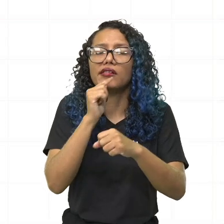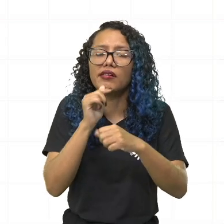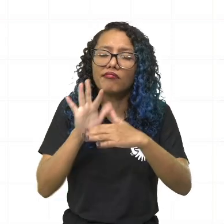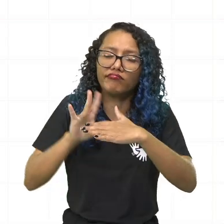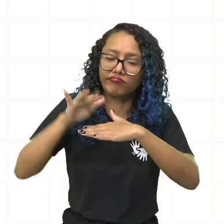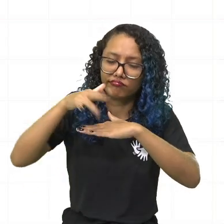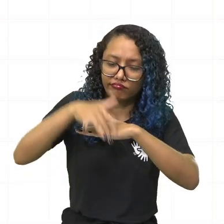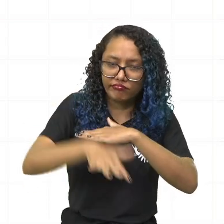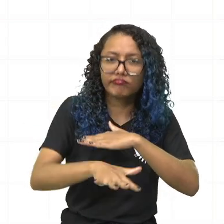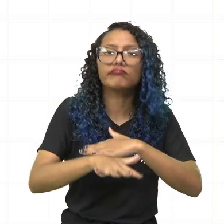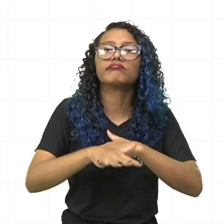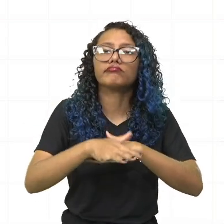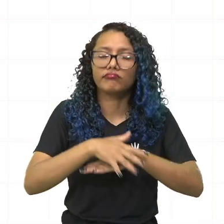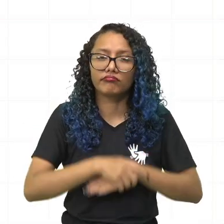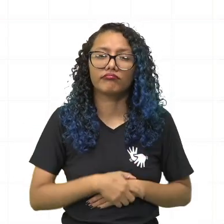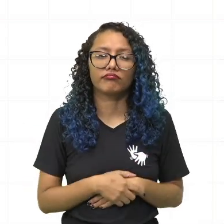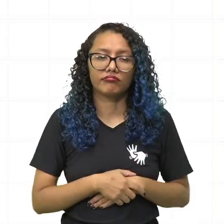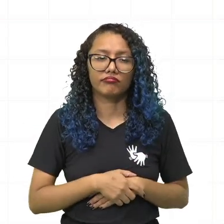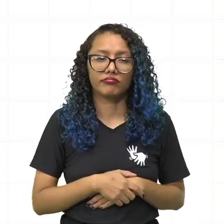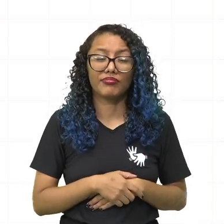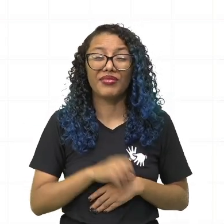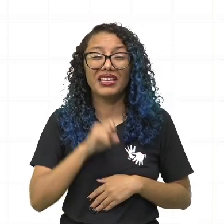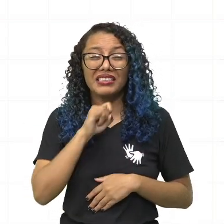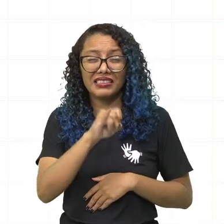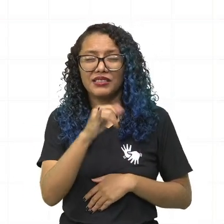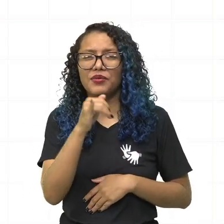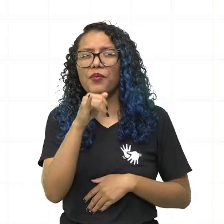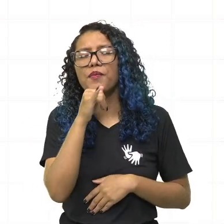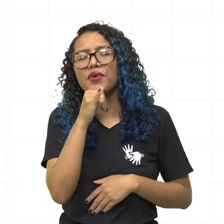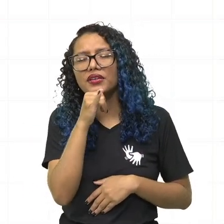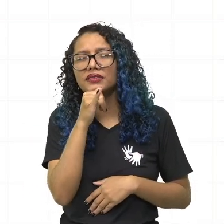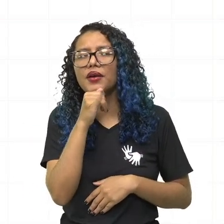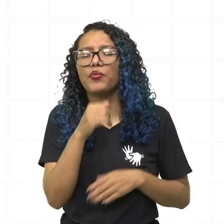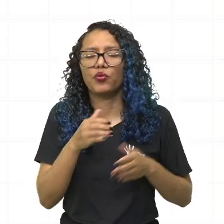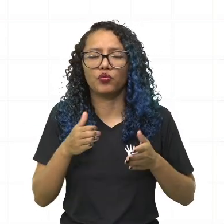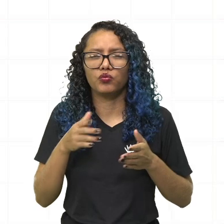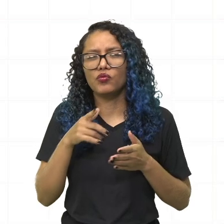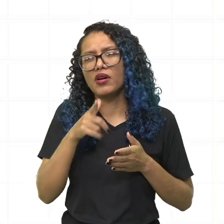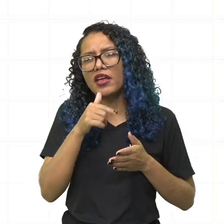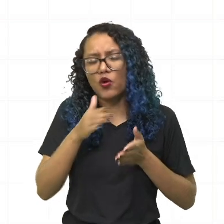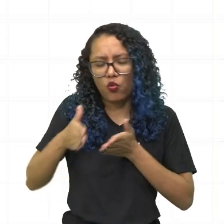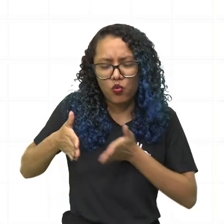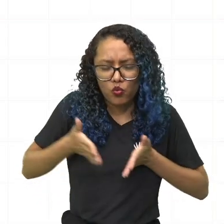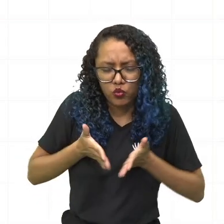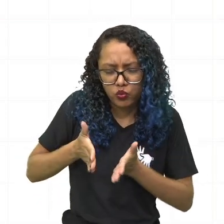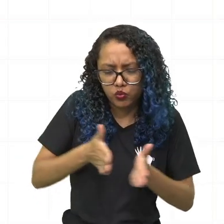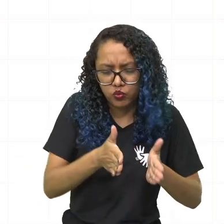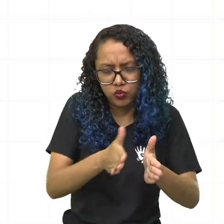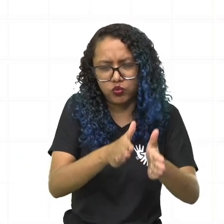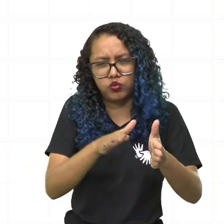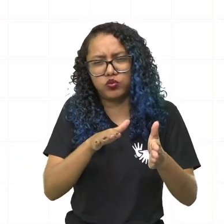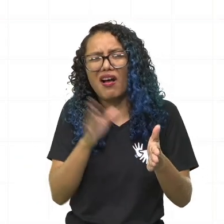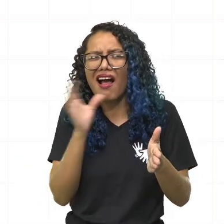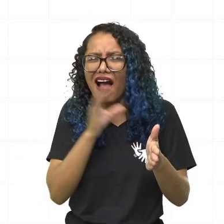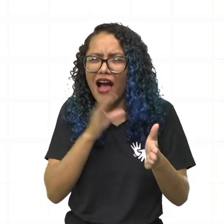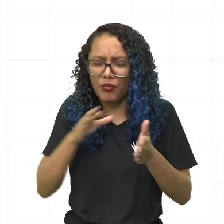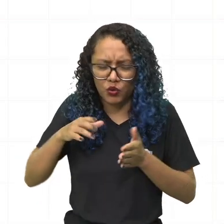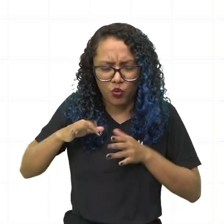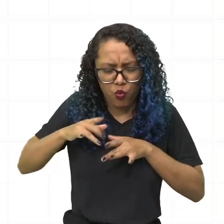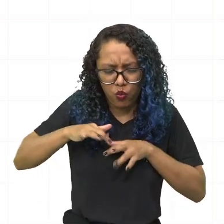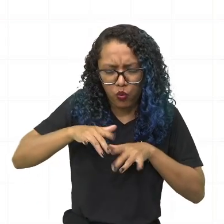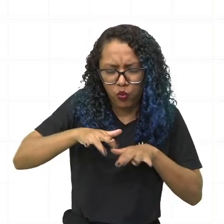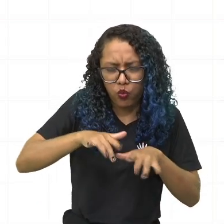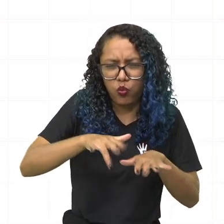Ora, se o rio ele desce muito mais rápido em áreas de planalto, né, tem uma declividade, né, ele desce com tudo,